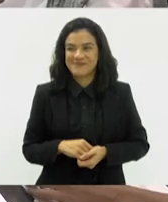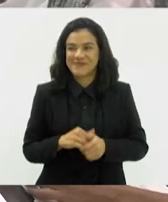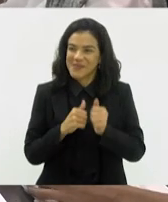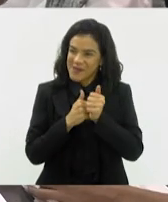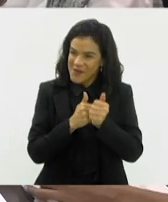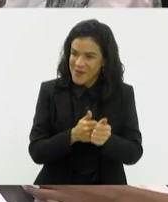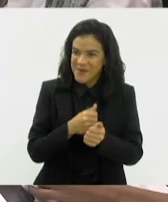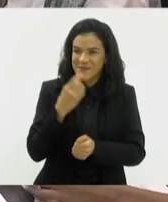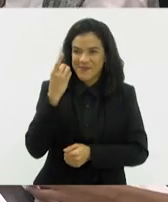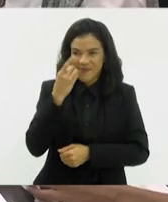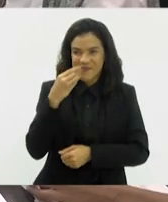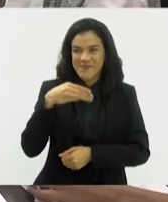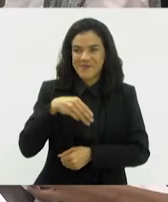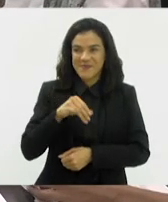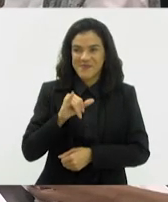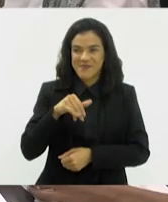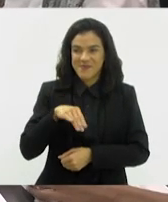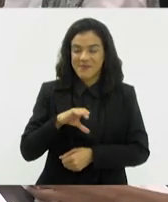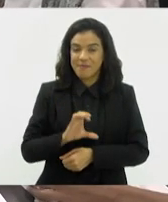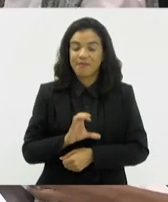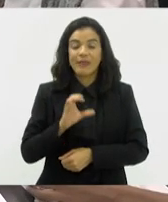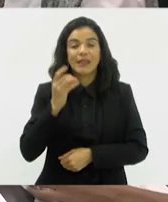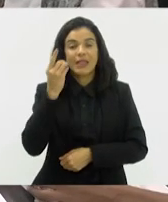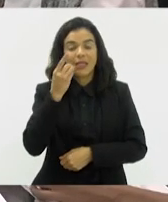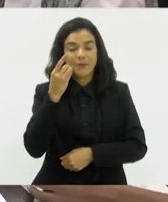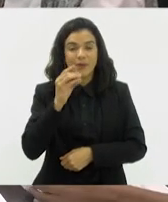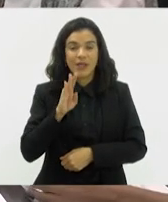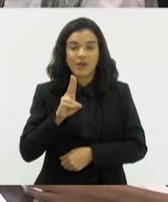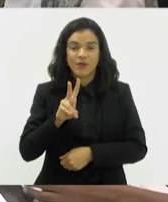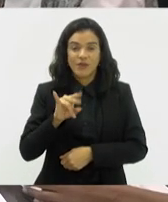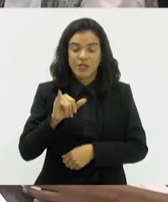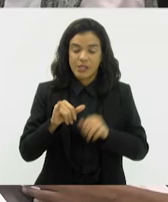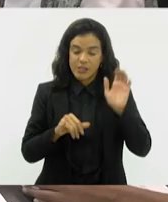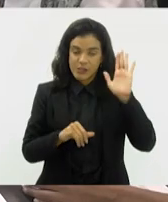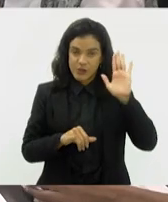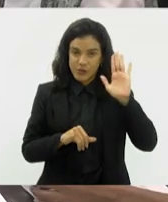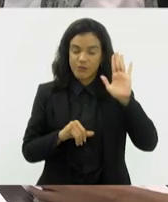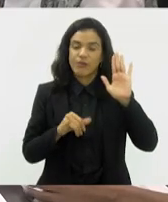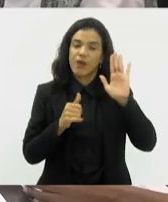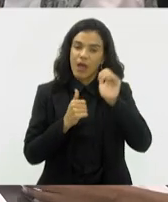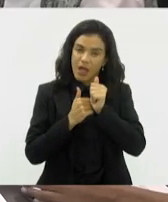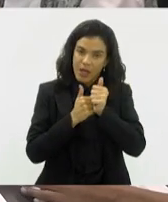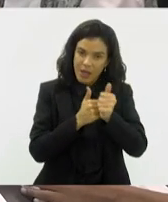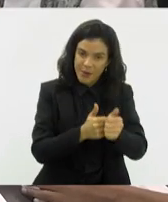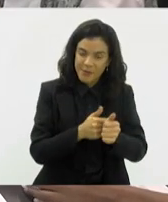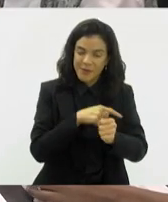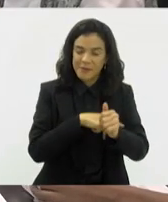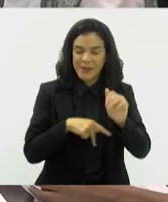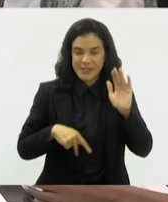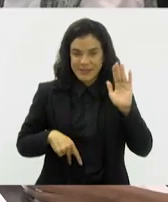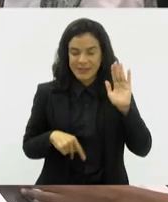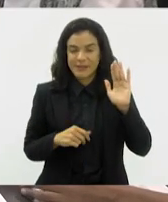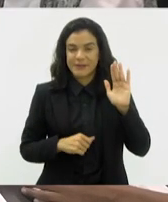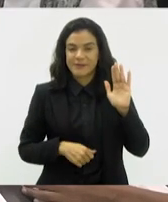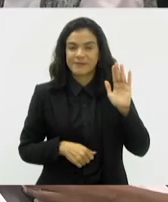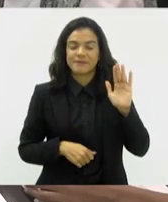Mink. Deputado Vinícius Cozzolino. Também acompanho Vossa Excelência, senhor presidente.